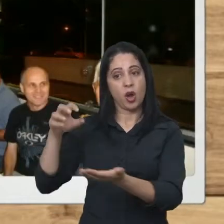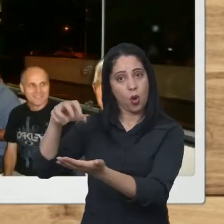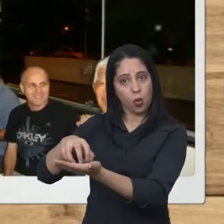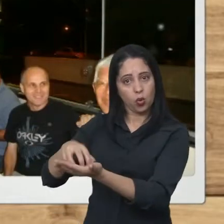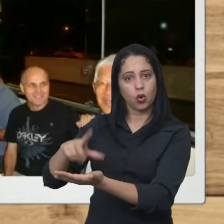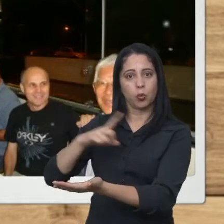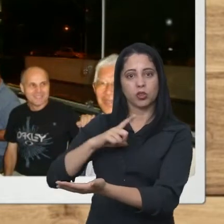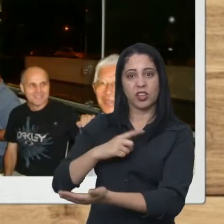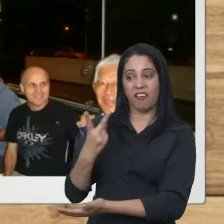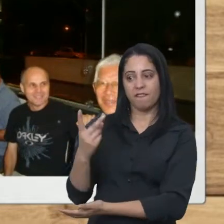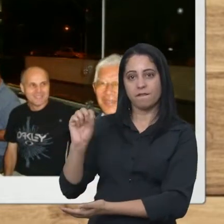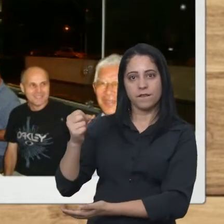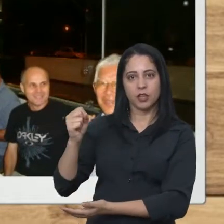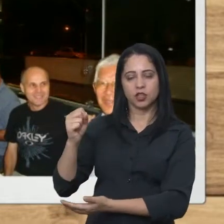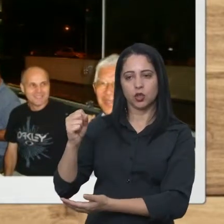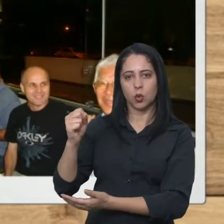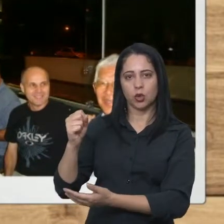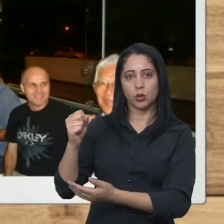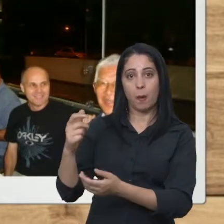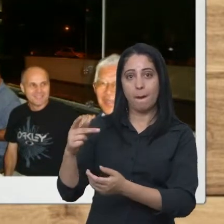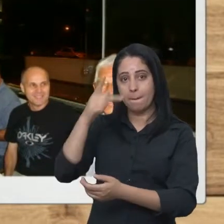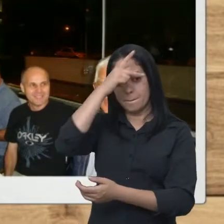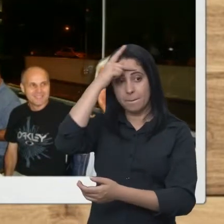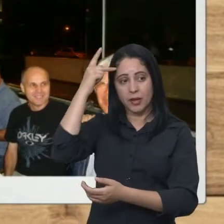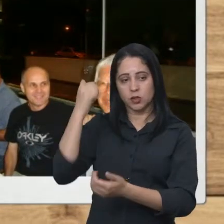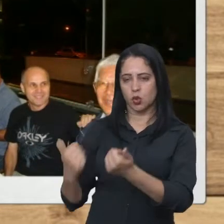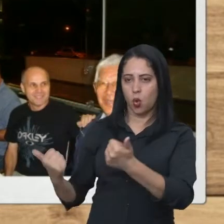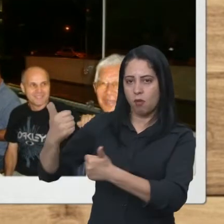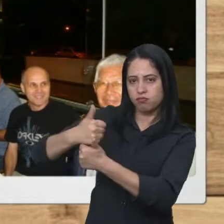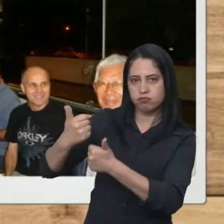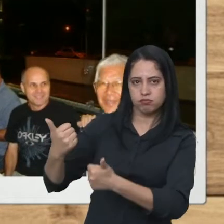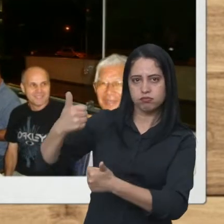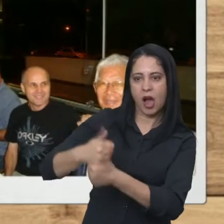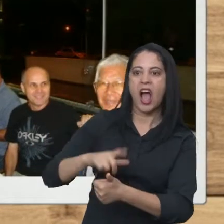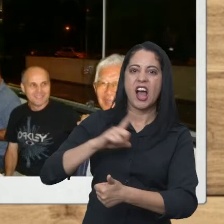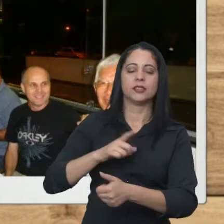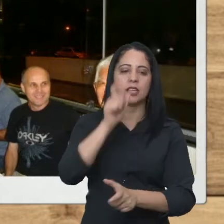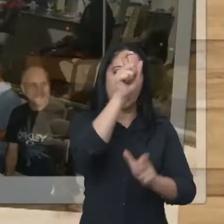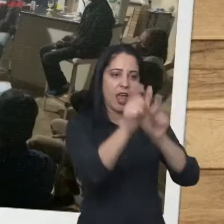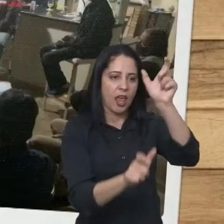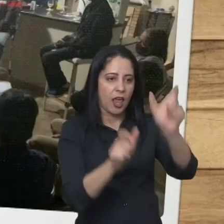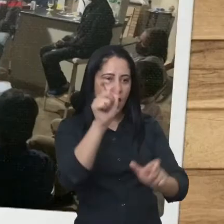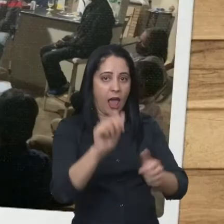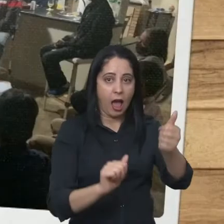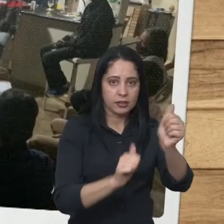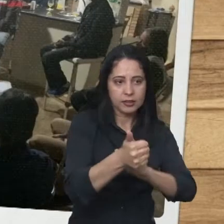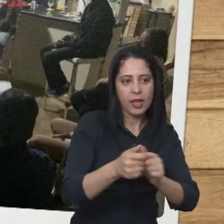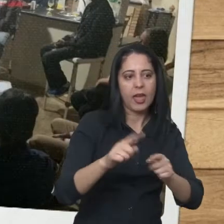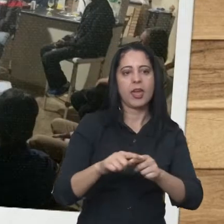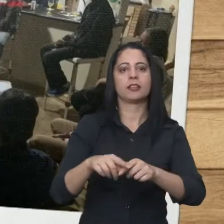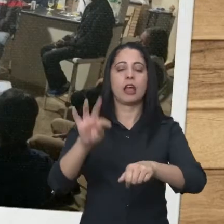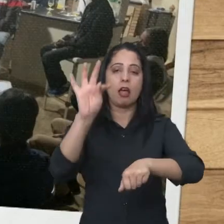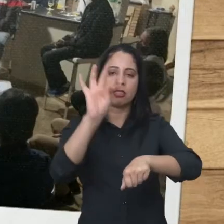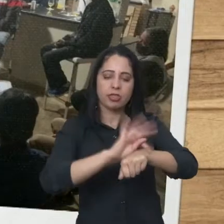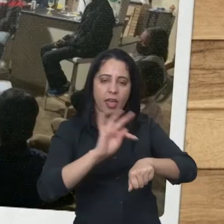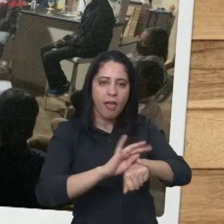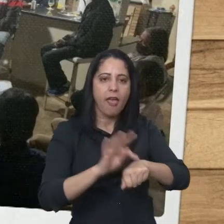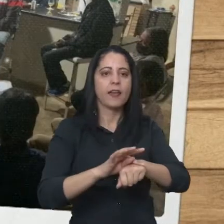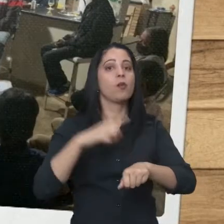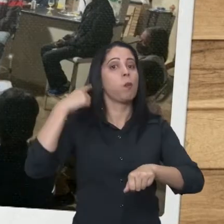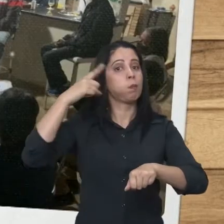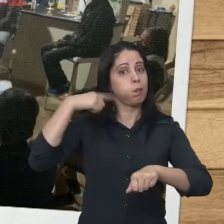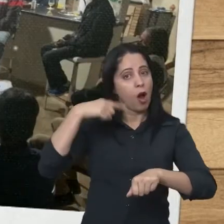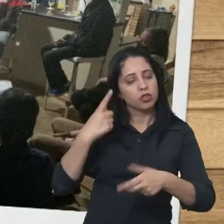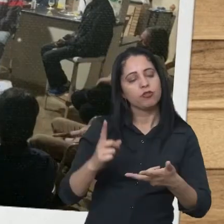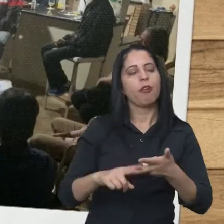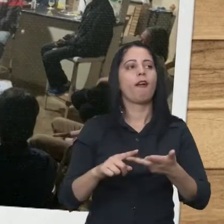Atualmente, a instituição conta com 28 associados, entre atletas, dirigentes, técnicos e treinadores, árbitros,